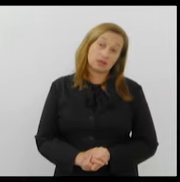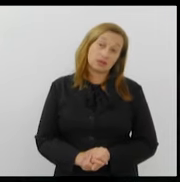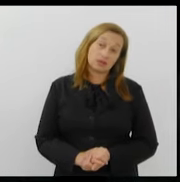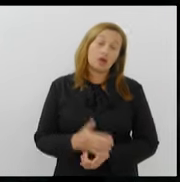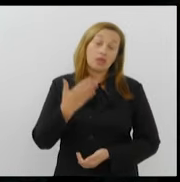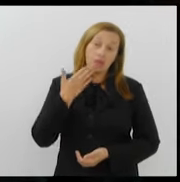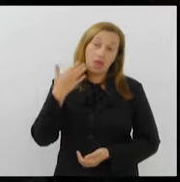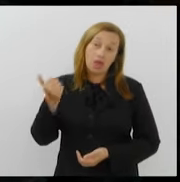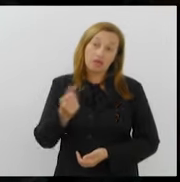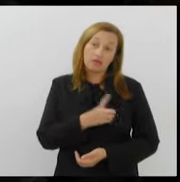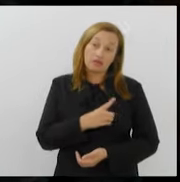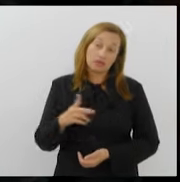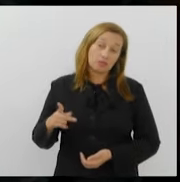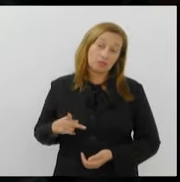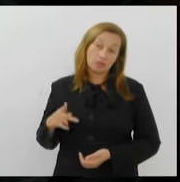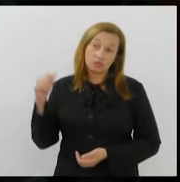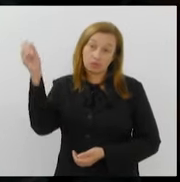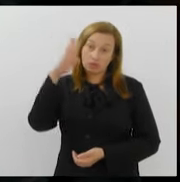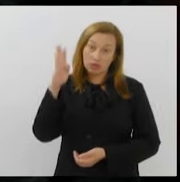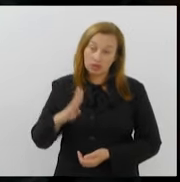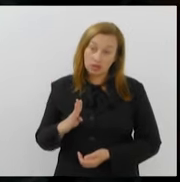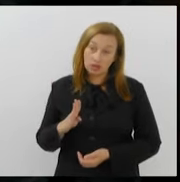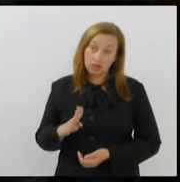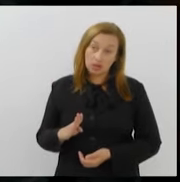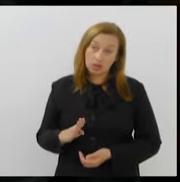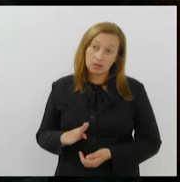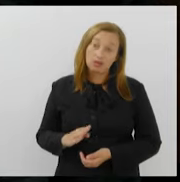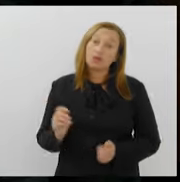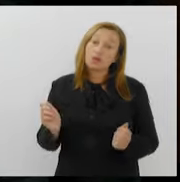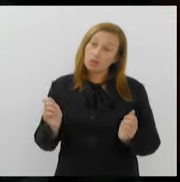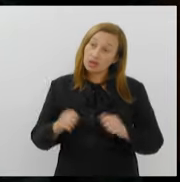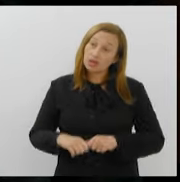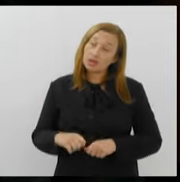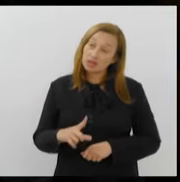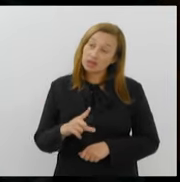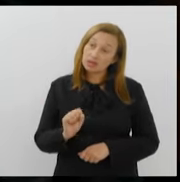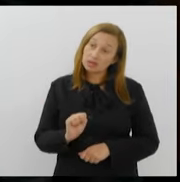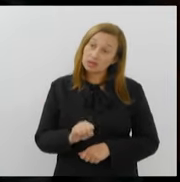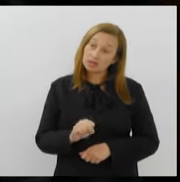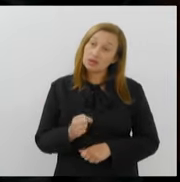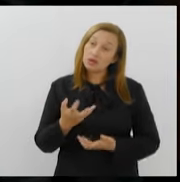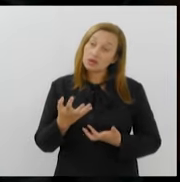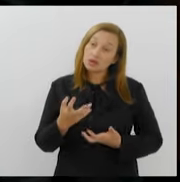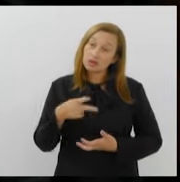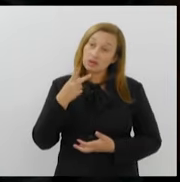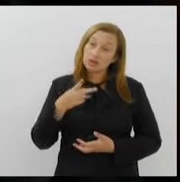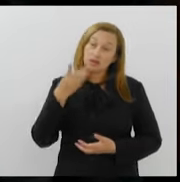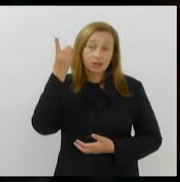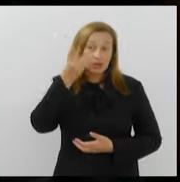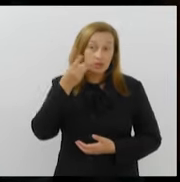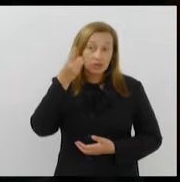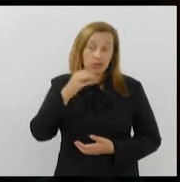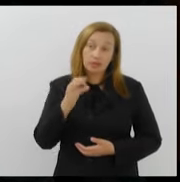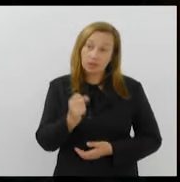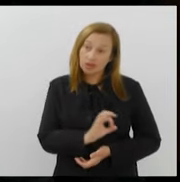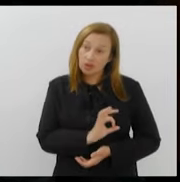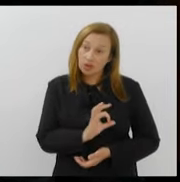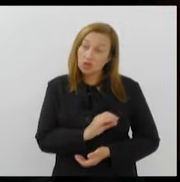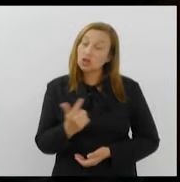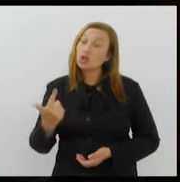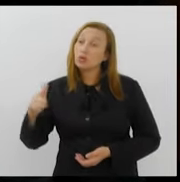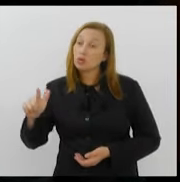melhores defensorias públicas do Brasil. E é competente, sim. Eu quero dizer, a deputada Marta Rocha é outra